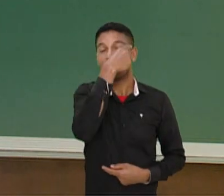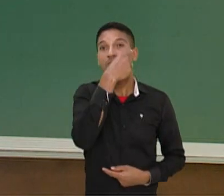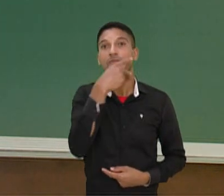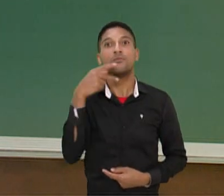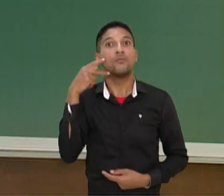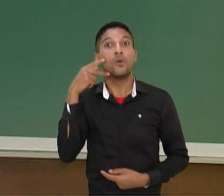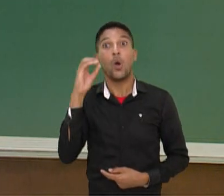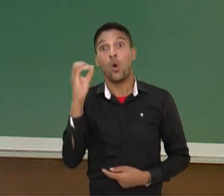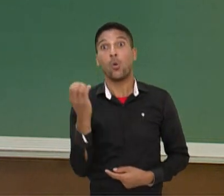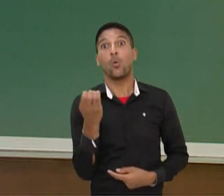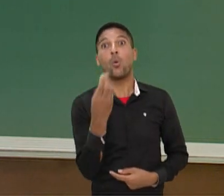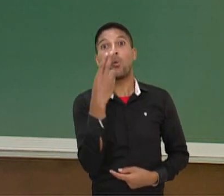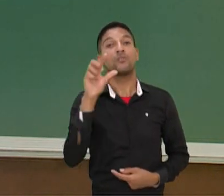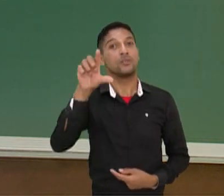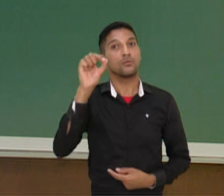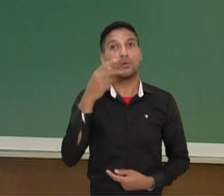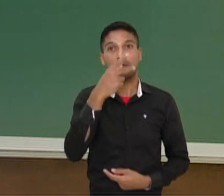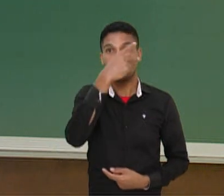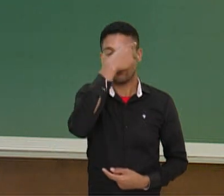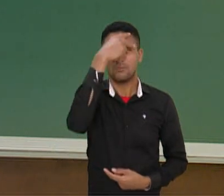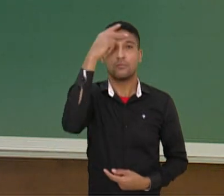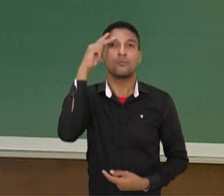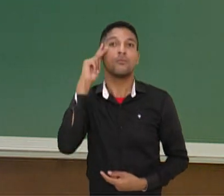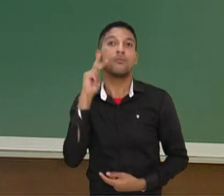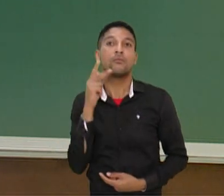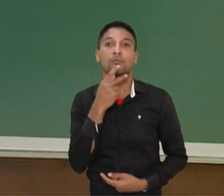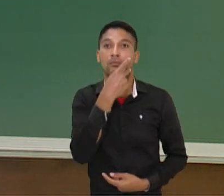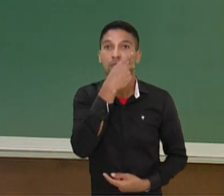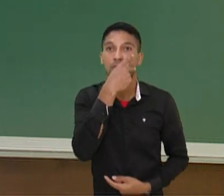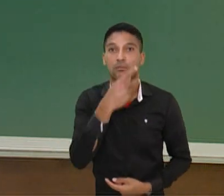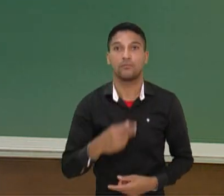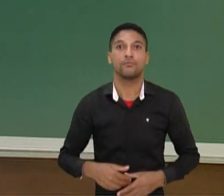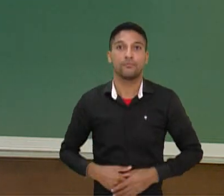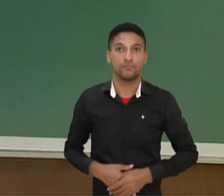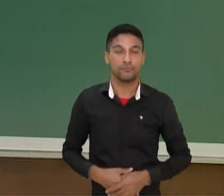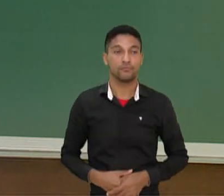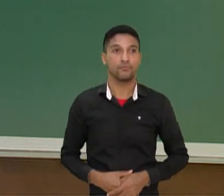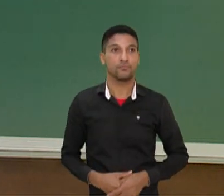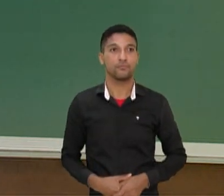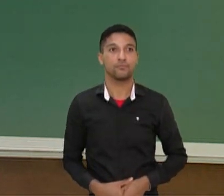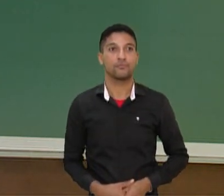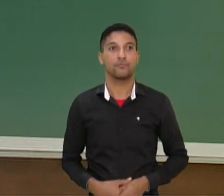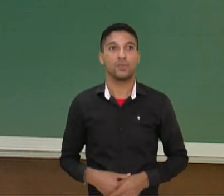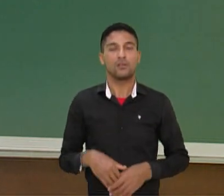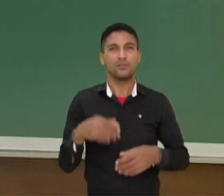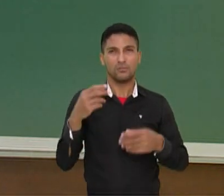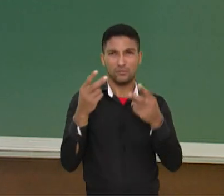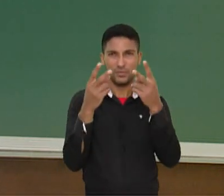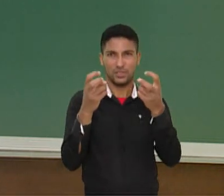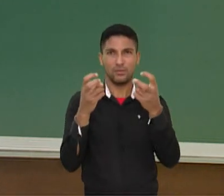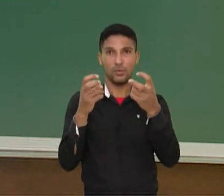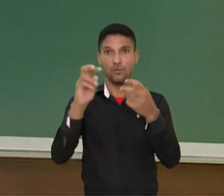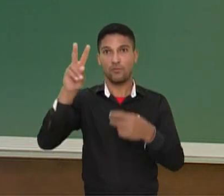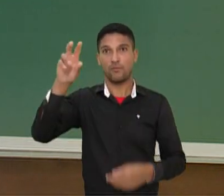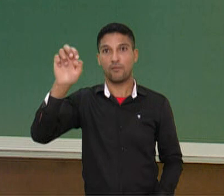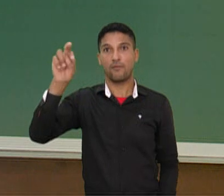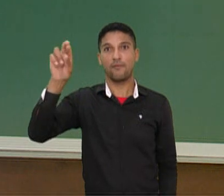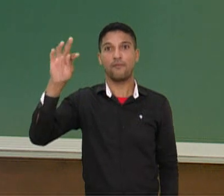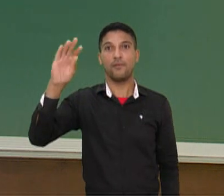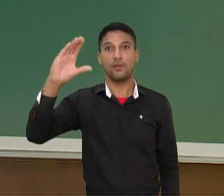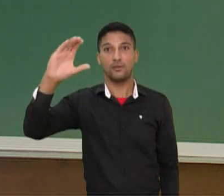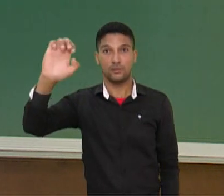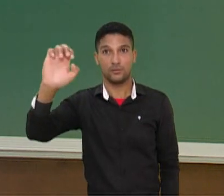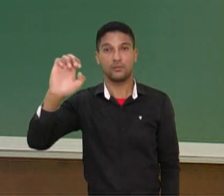em rosinha, ok? Então, ó, se você reparar, em cada um dos vértices, nós temos